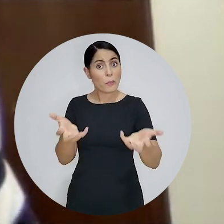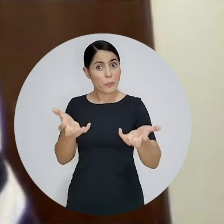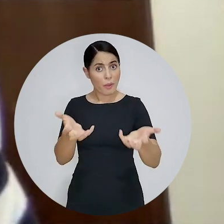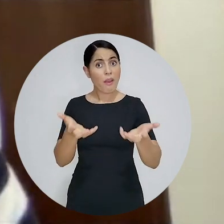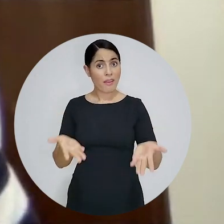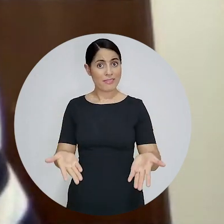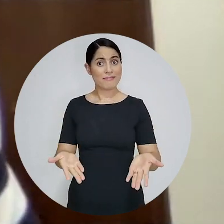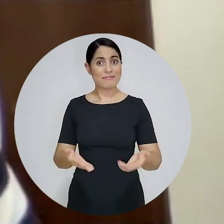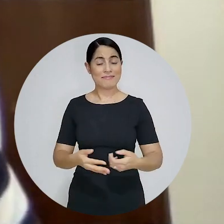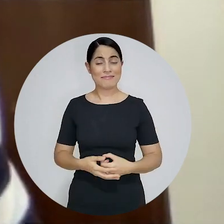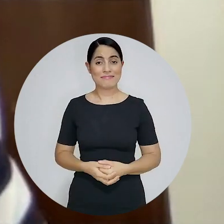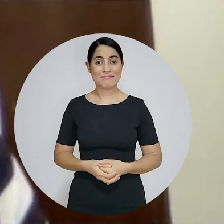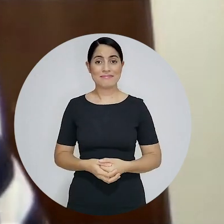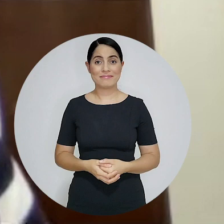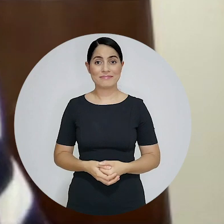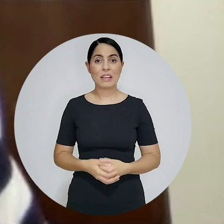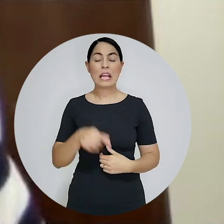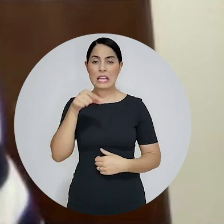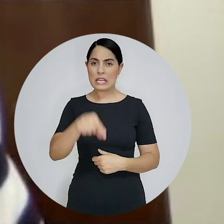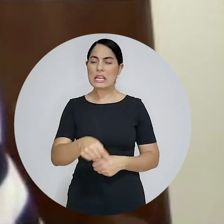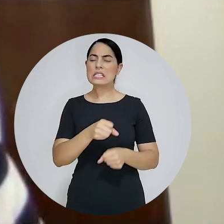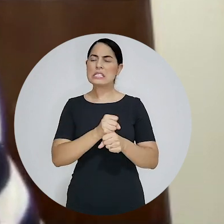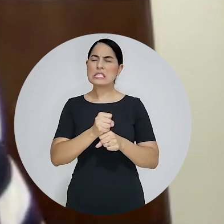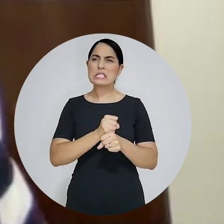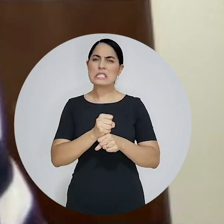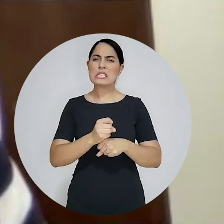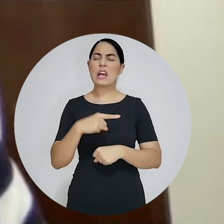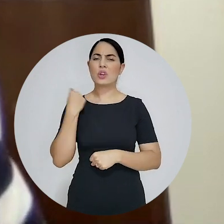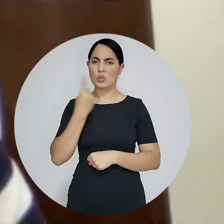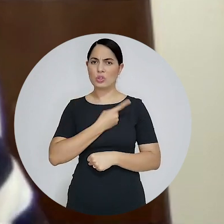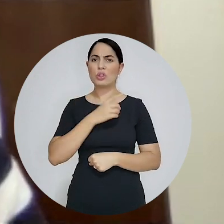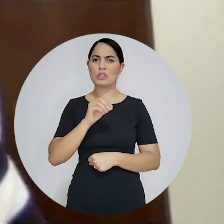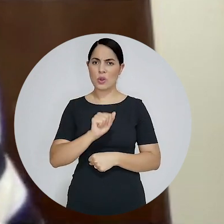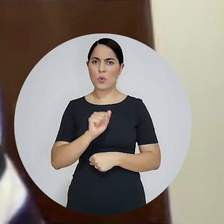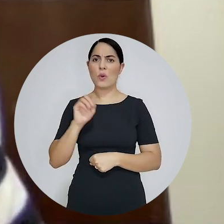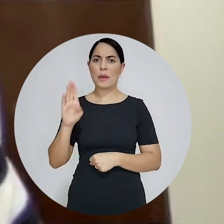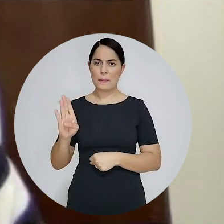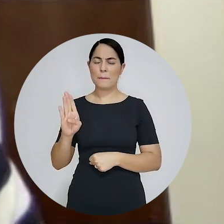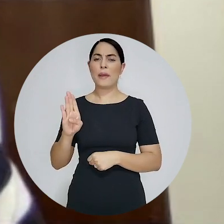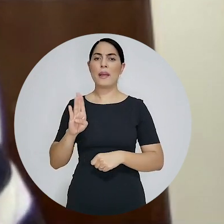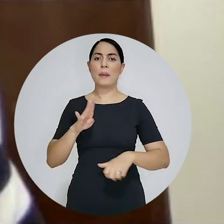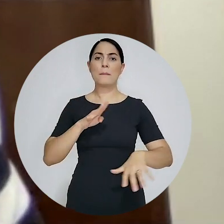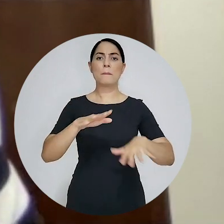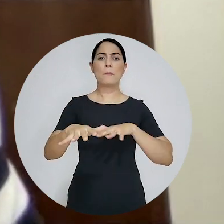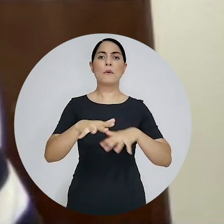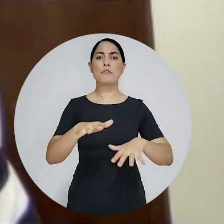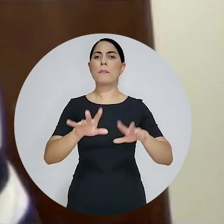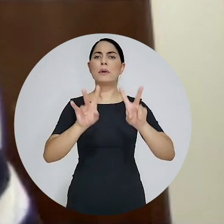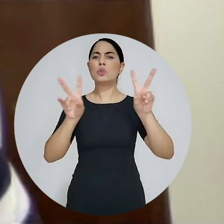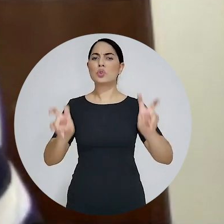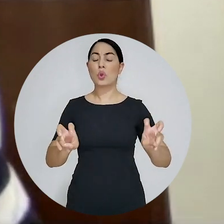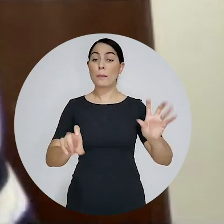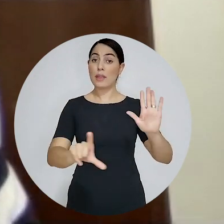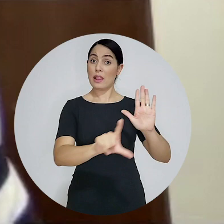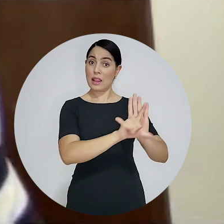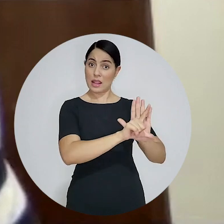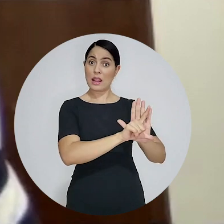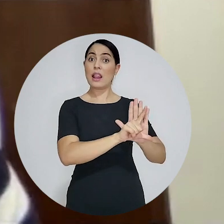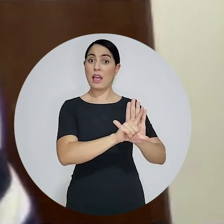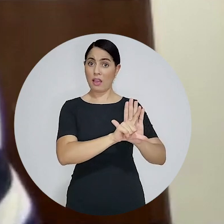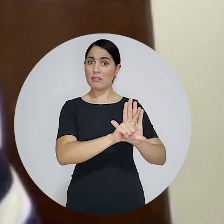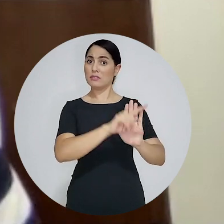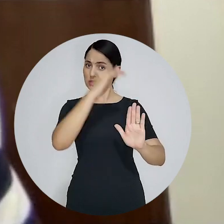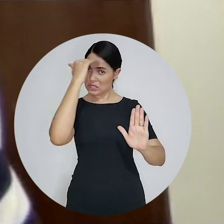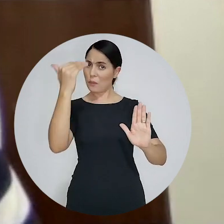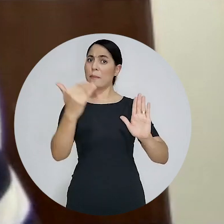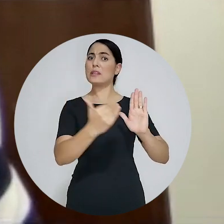o mundo todo busca. Esse ano ainda nós ingressamos na qualidade de signatários do movimento